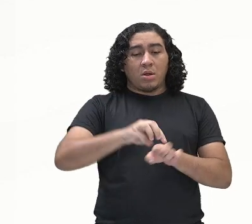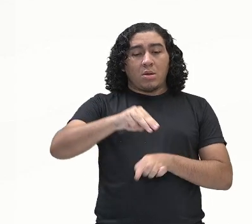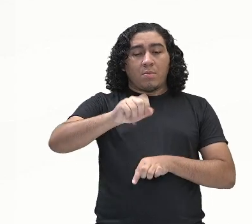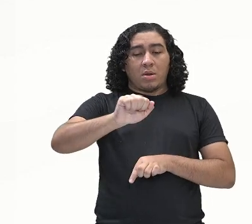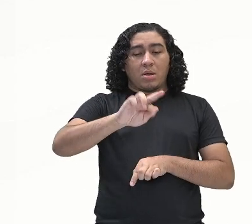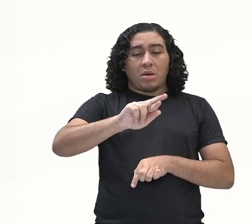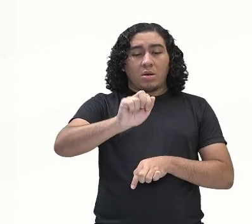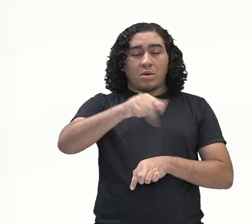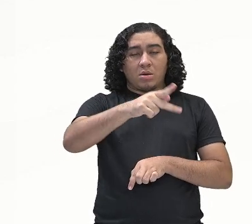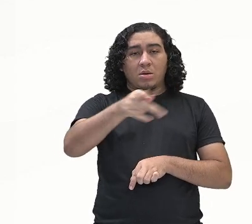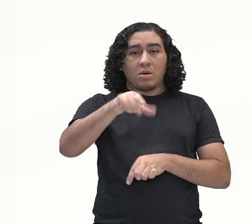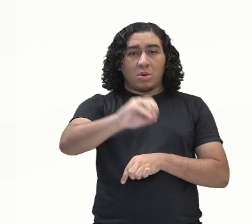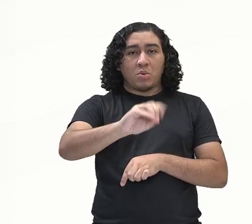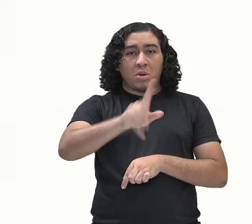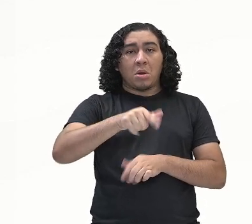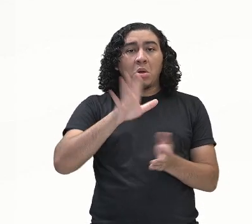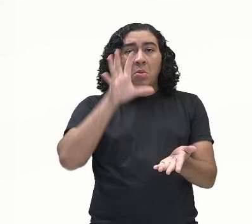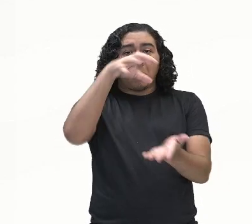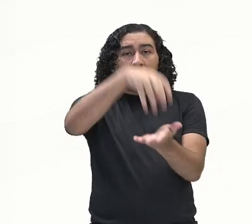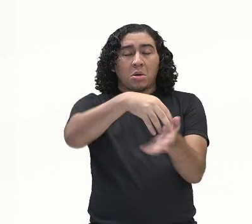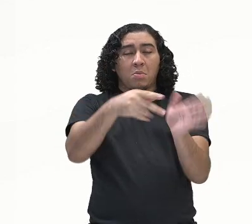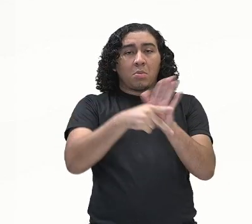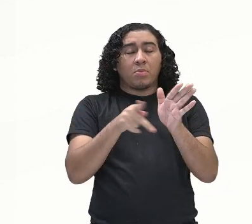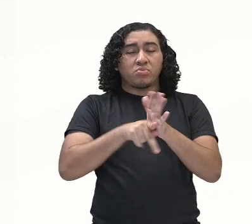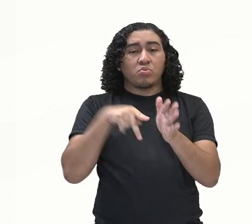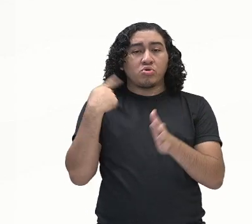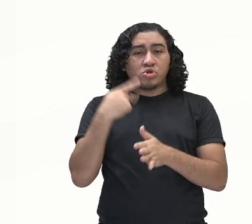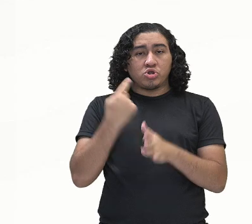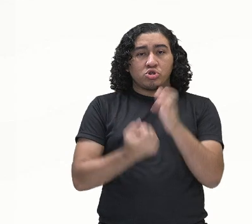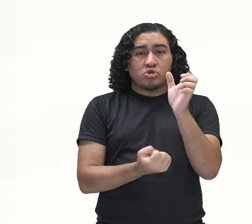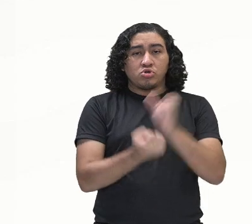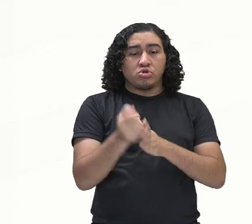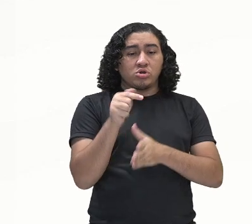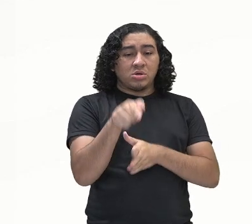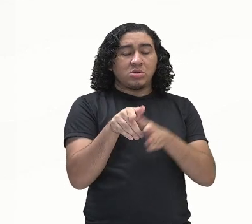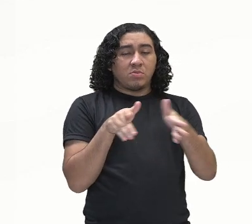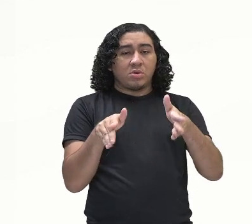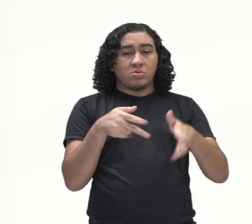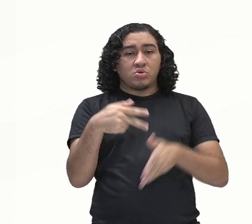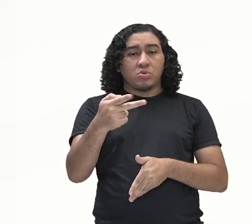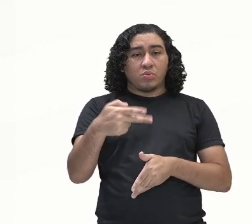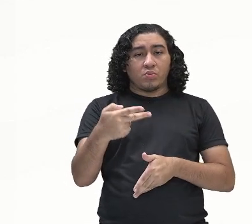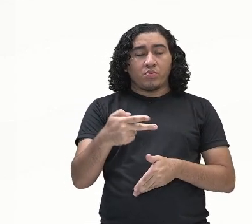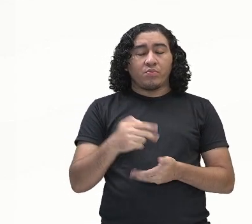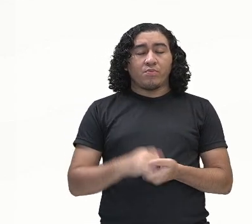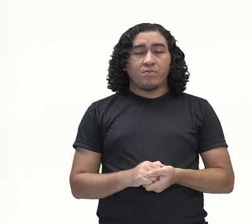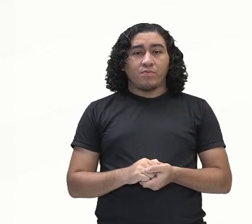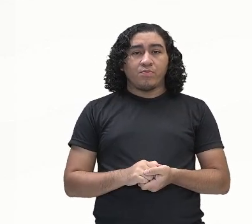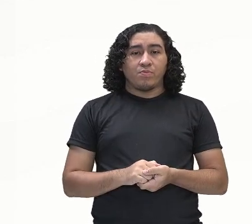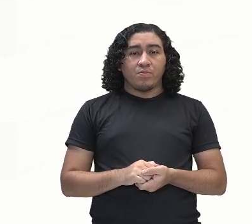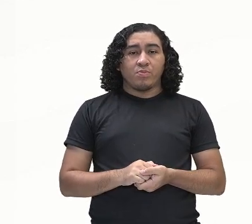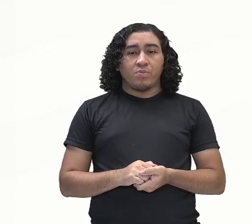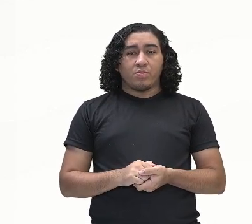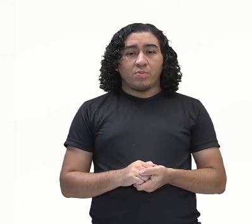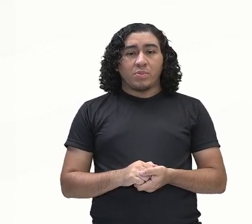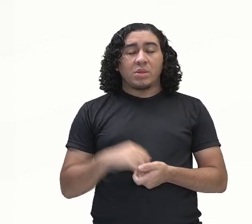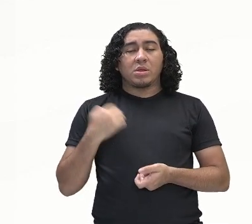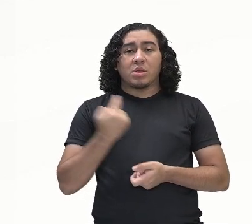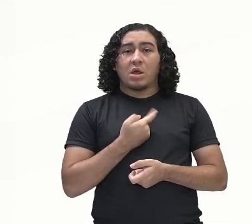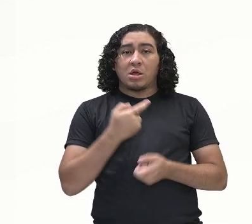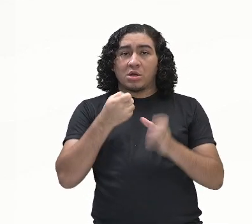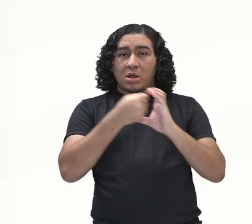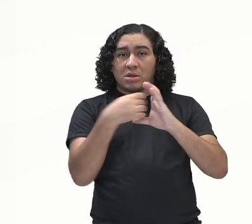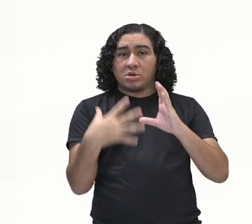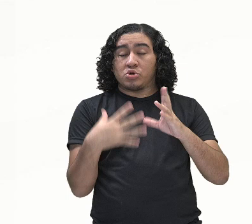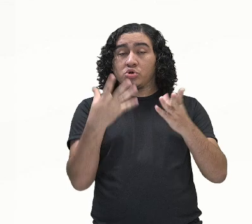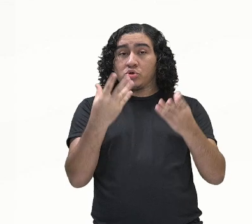surgem durante essa classificação nesse período histórico. No segundo período, a gente vai observar as características de cada um deles.